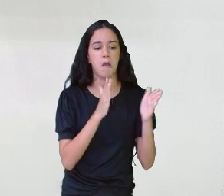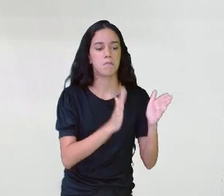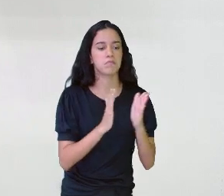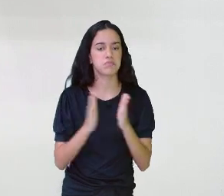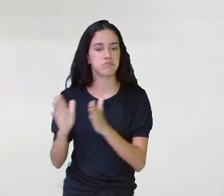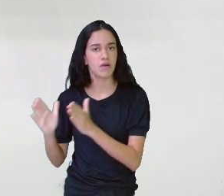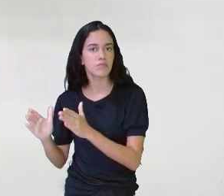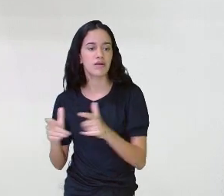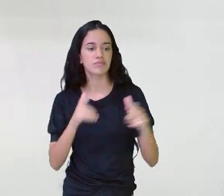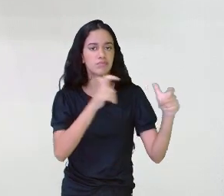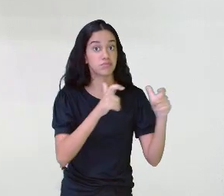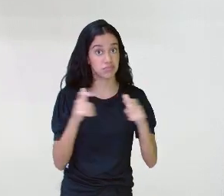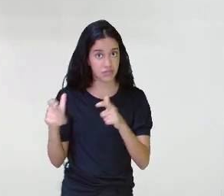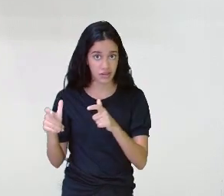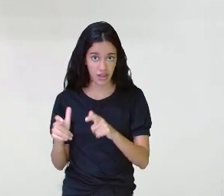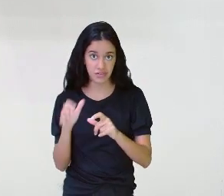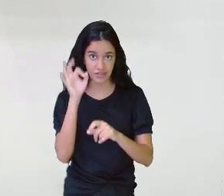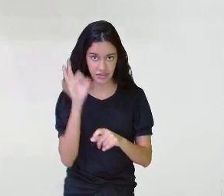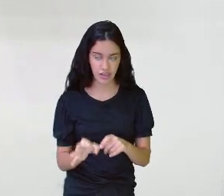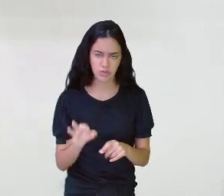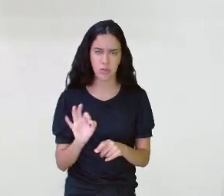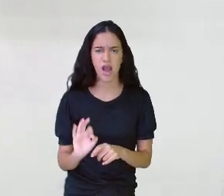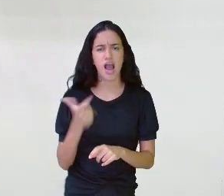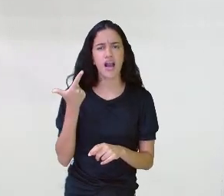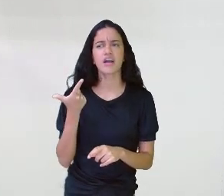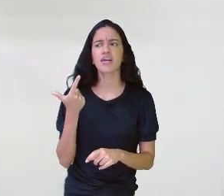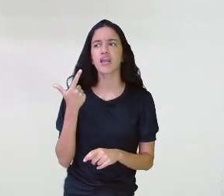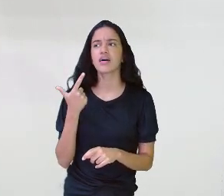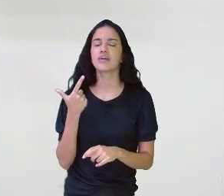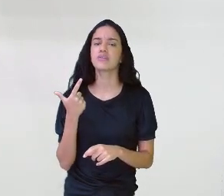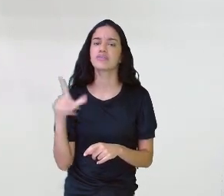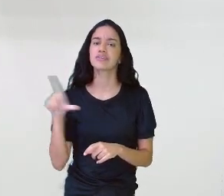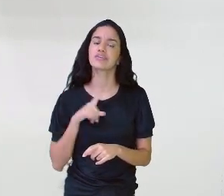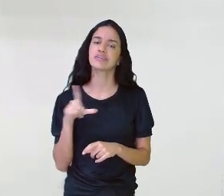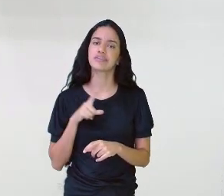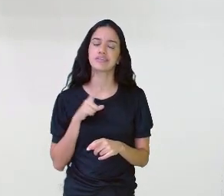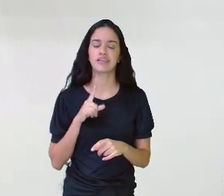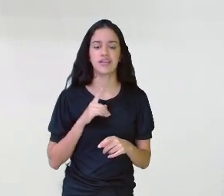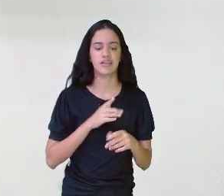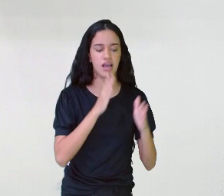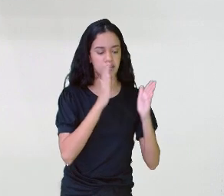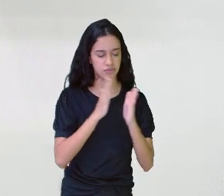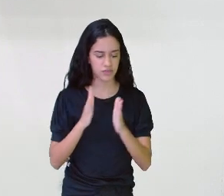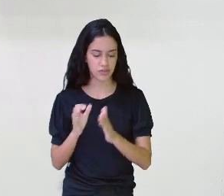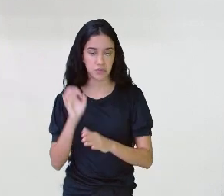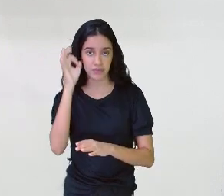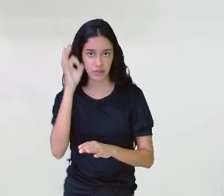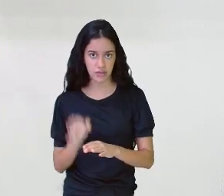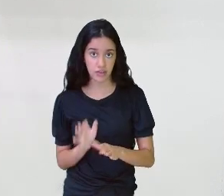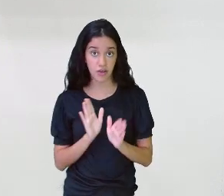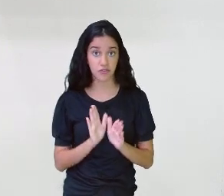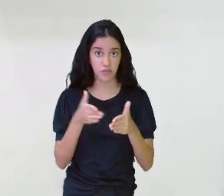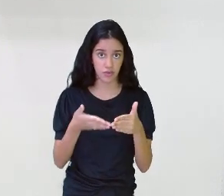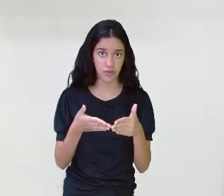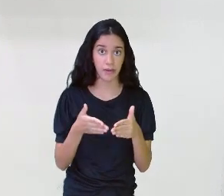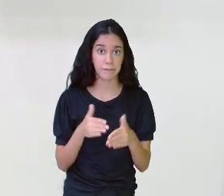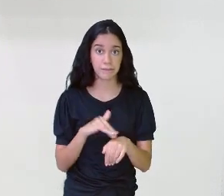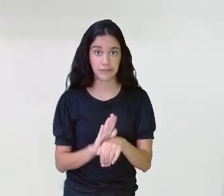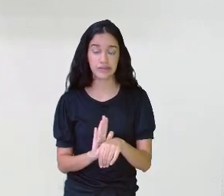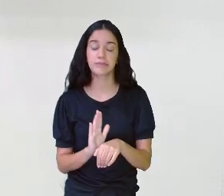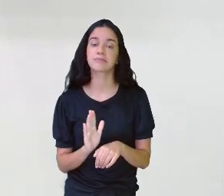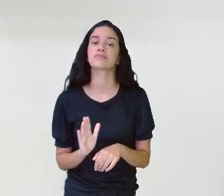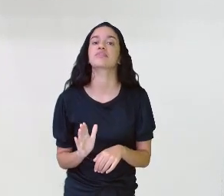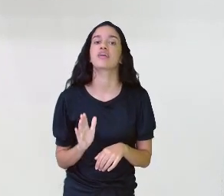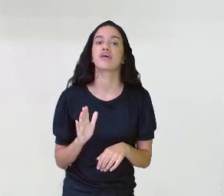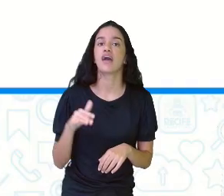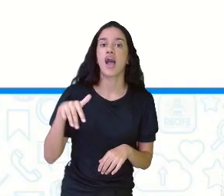divisão de regiões, certo? E claro que eu trouxe a divisão certinha para a gente focar um pouco mais. As regiões